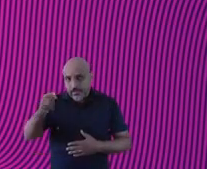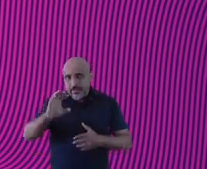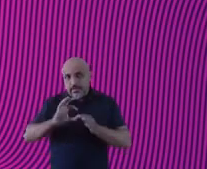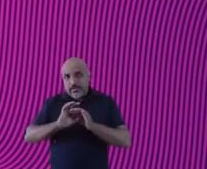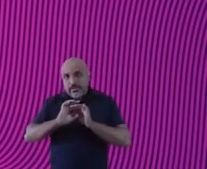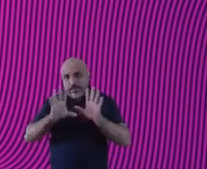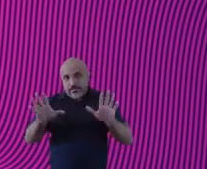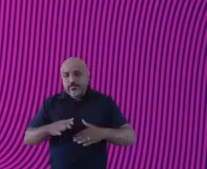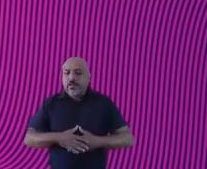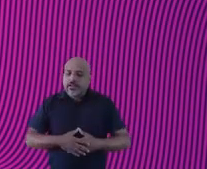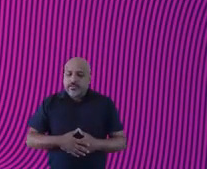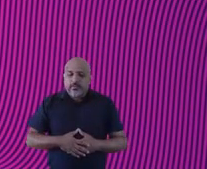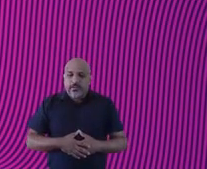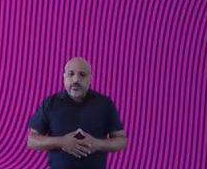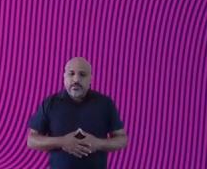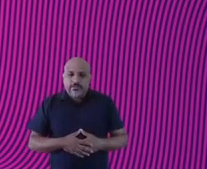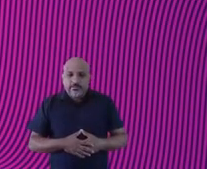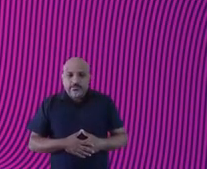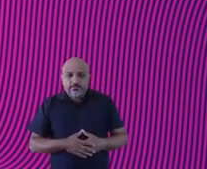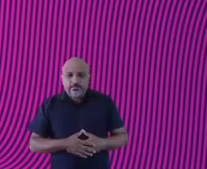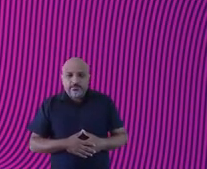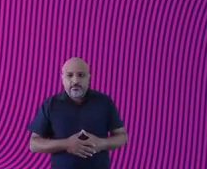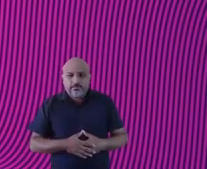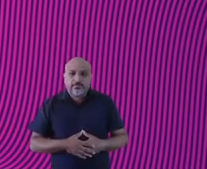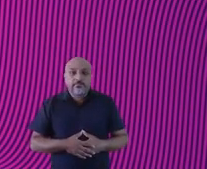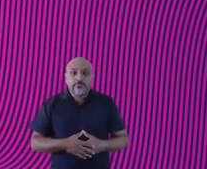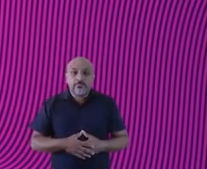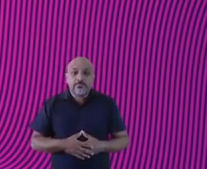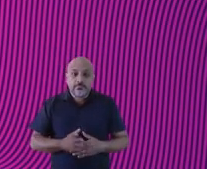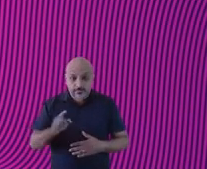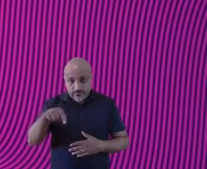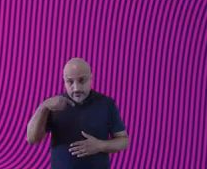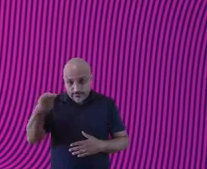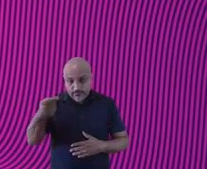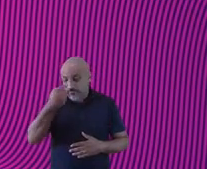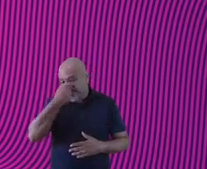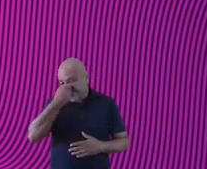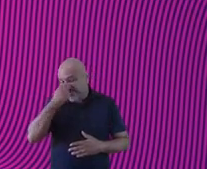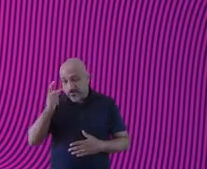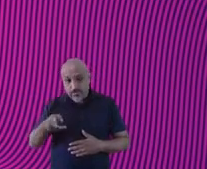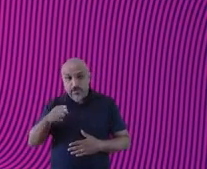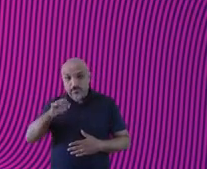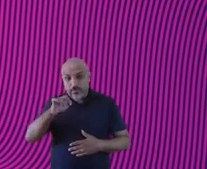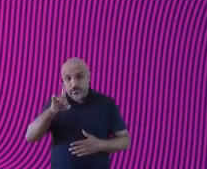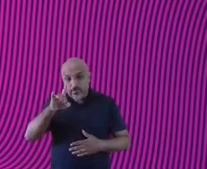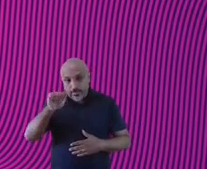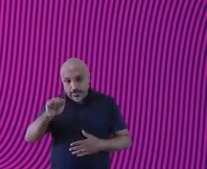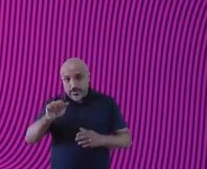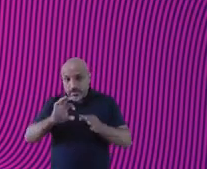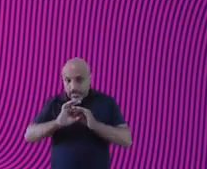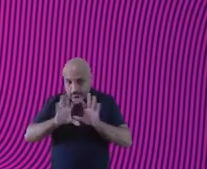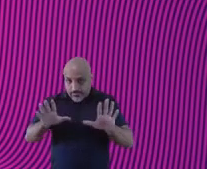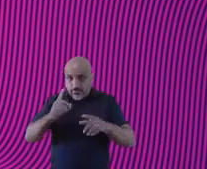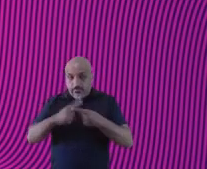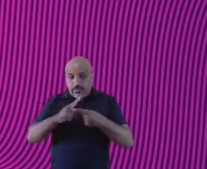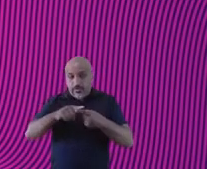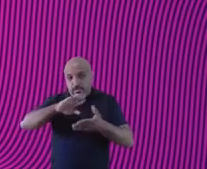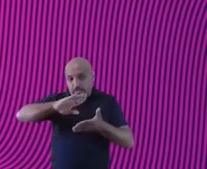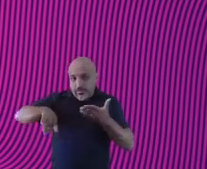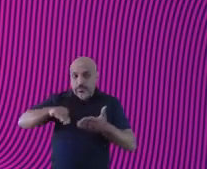por causa da questão regulatória mesmo, de não ter a lenalidomida disponível, porque estava fora do rol da